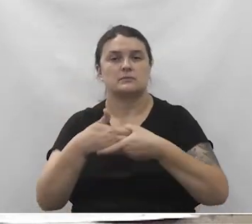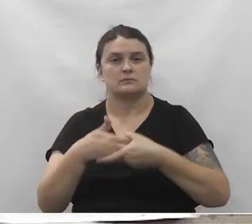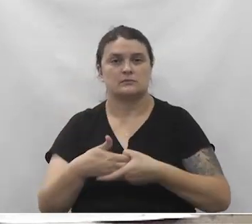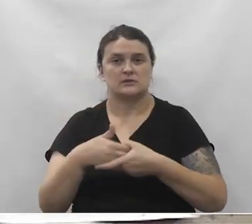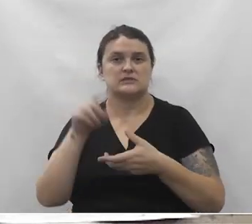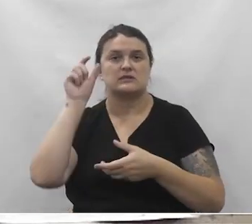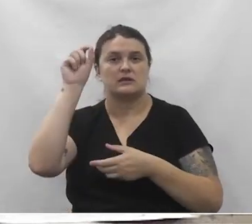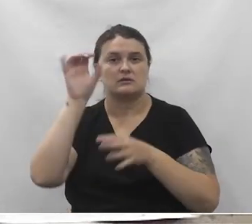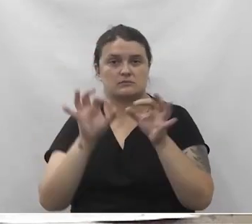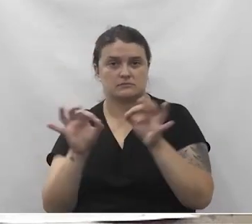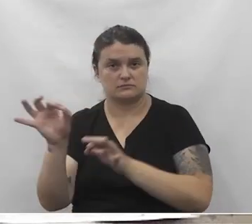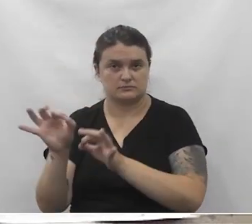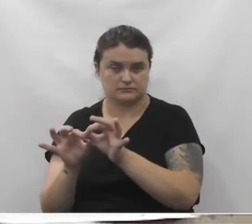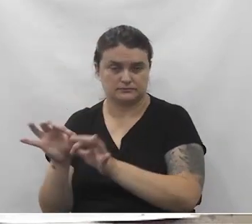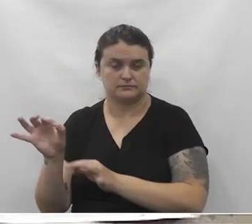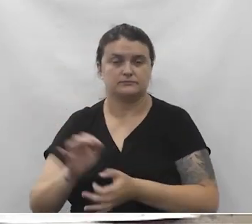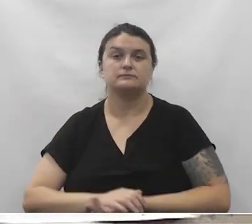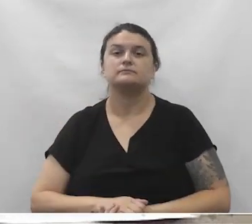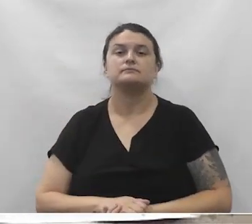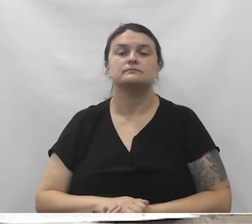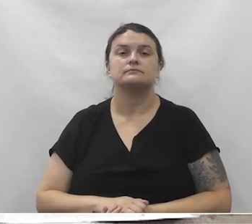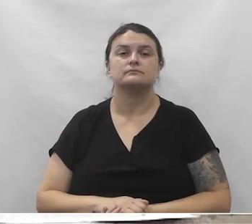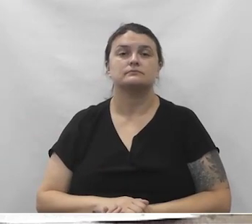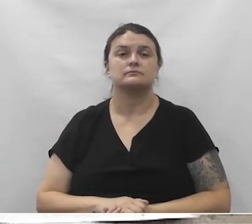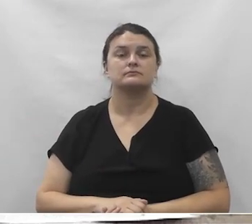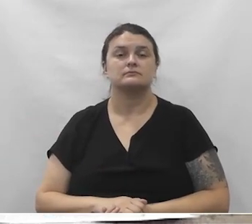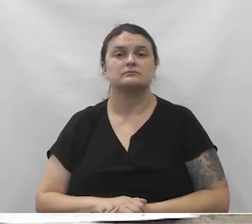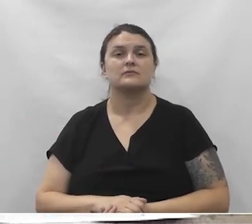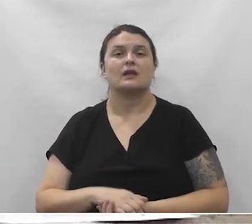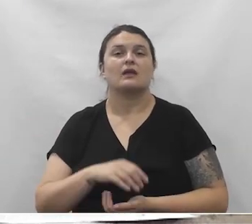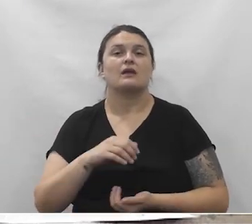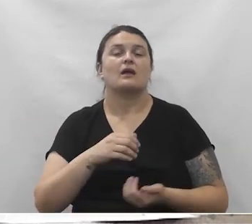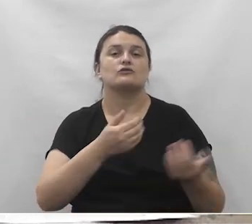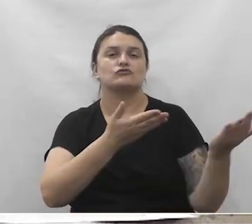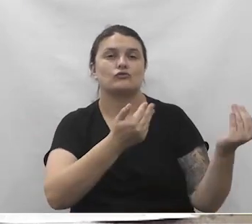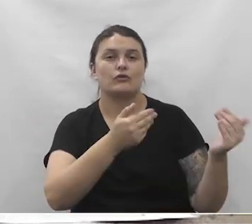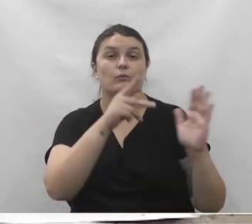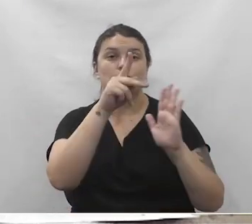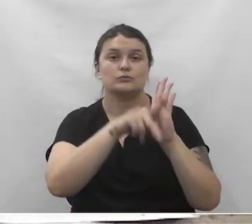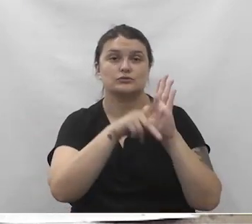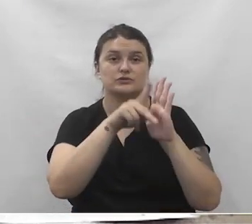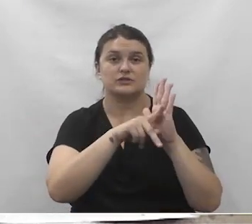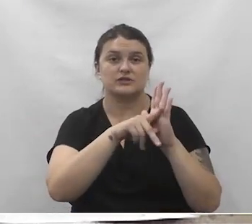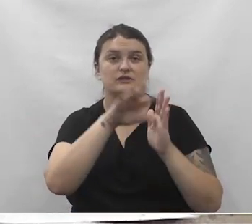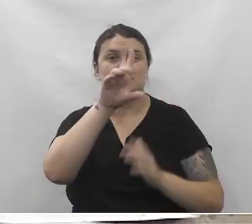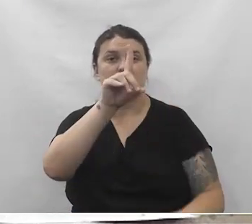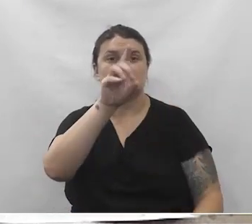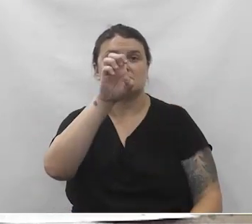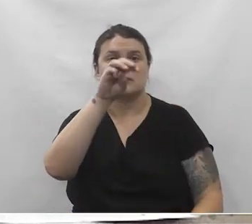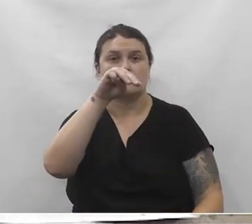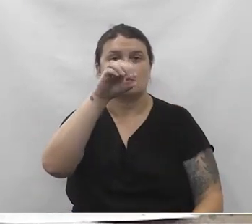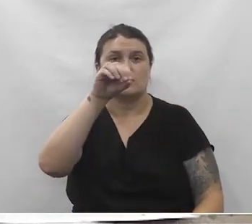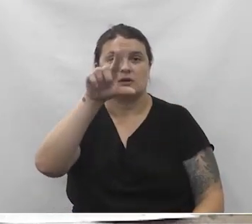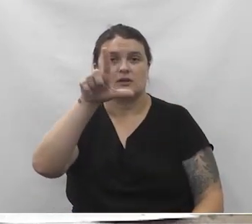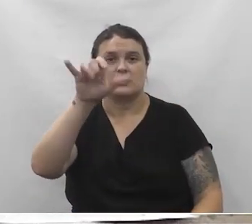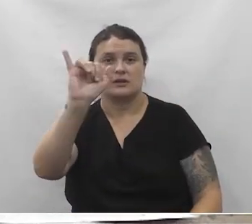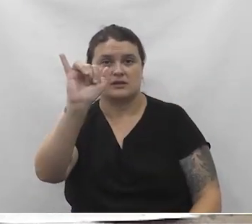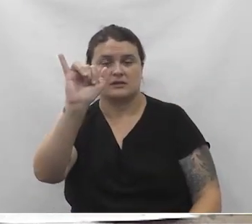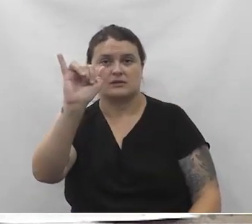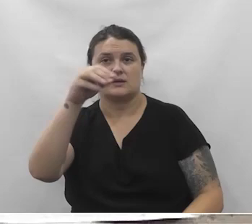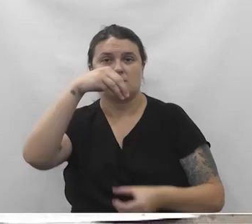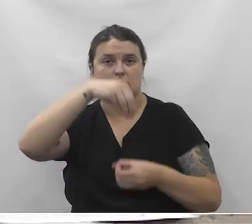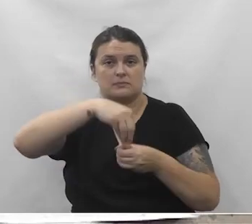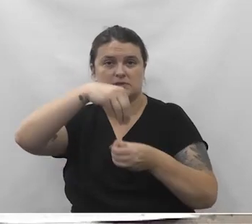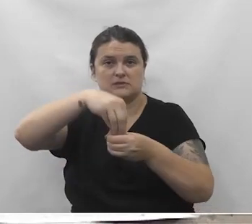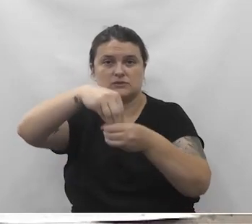Meus parabéns também para os organizadores também a gurizada do projeto demoi que plantaram